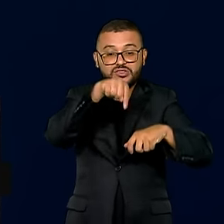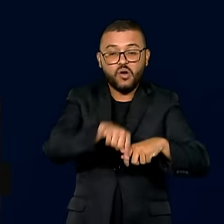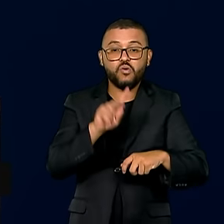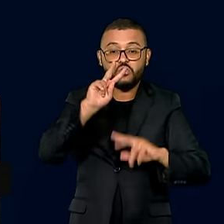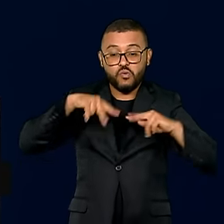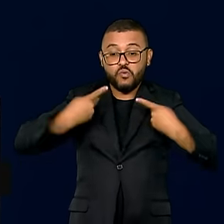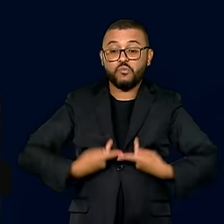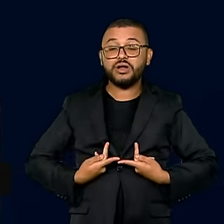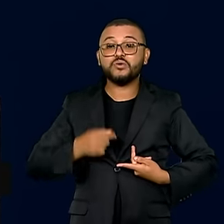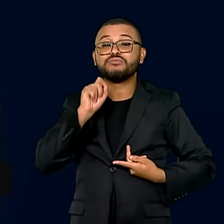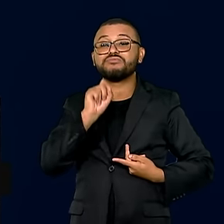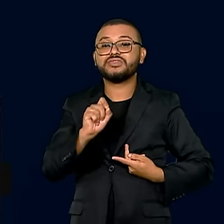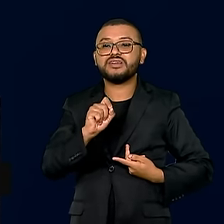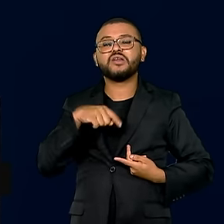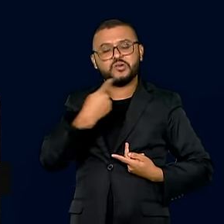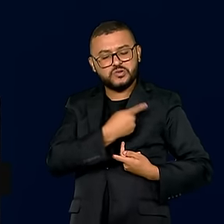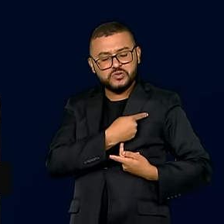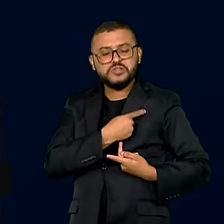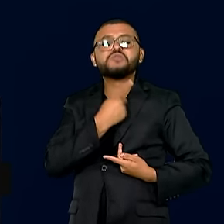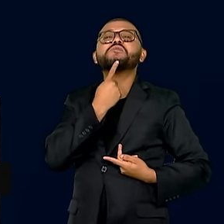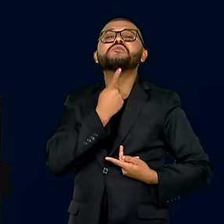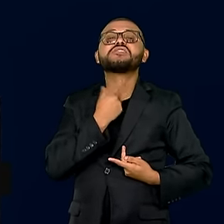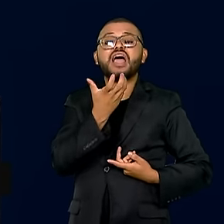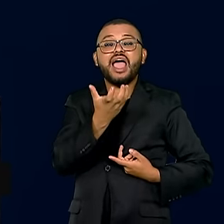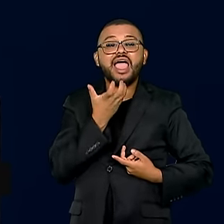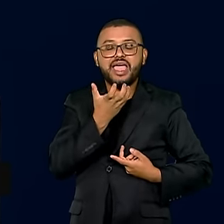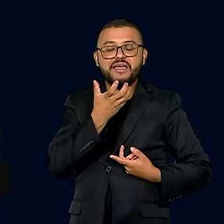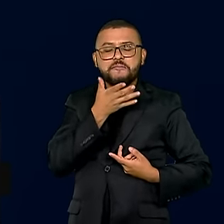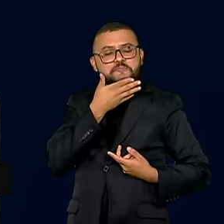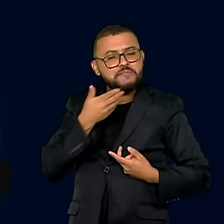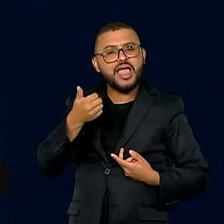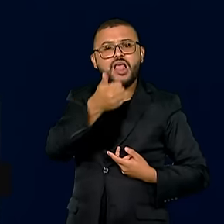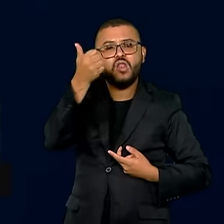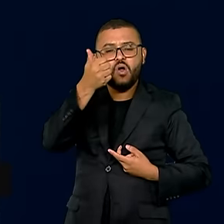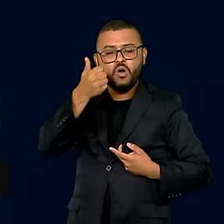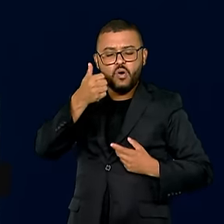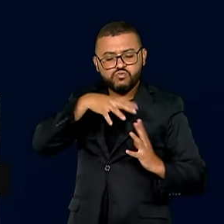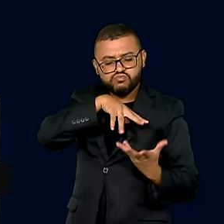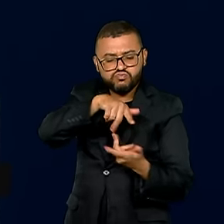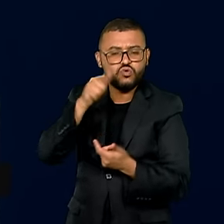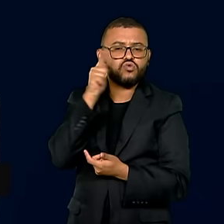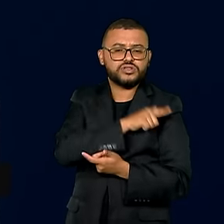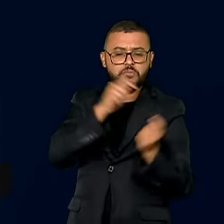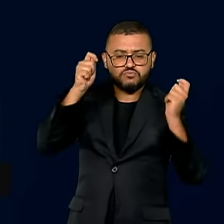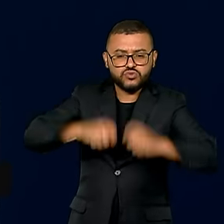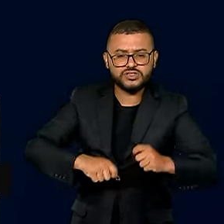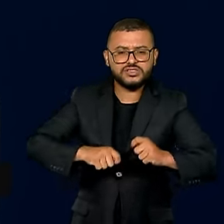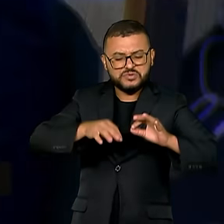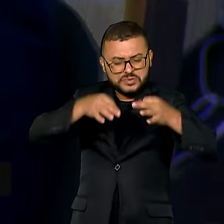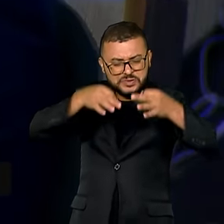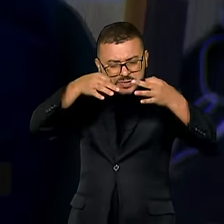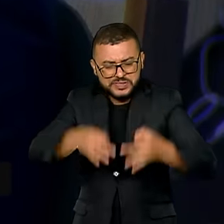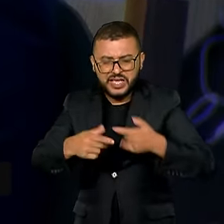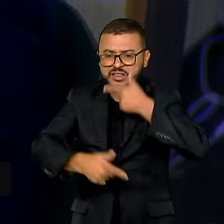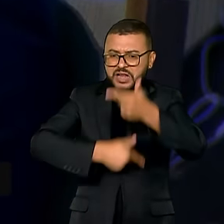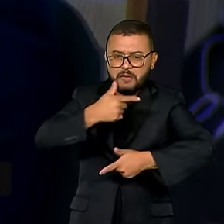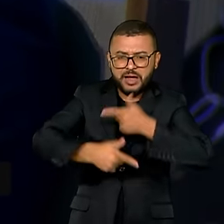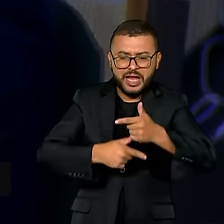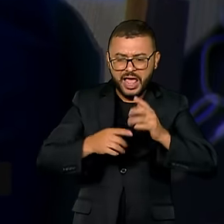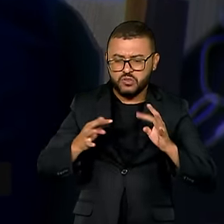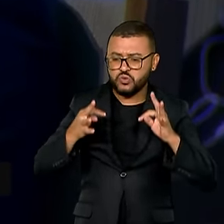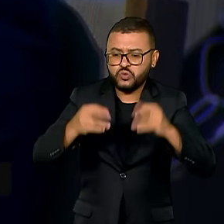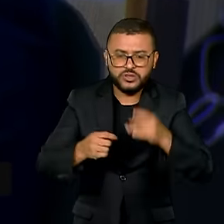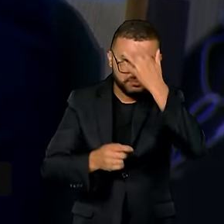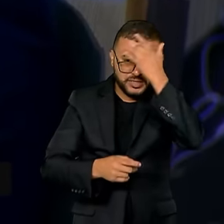humanidade. Todos almejamos tornar o mundo capaz de acolher com dignidade a totalidade de